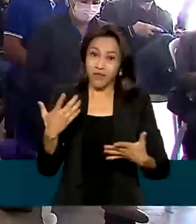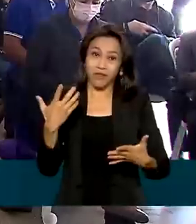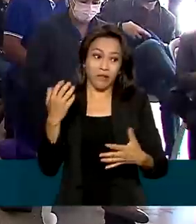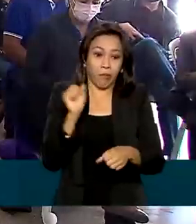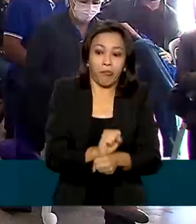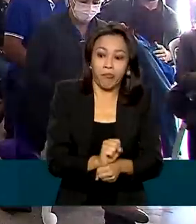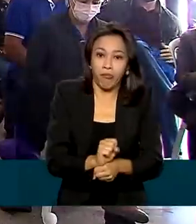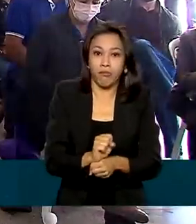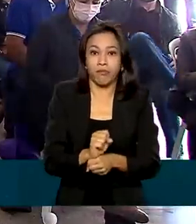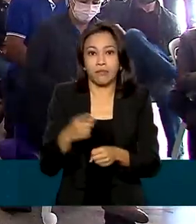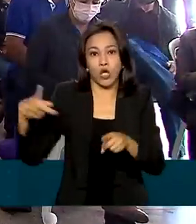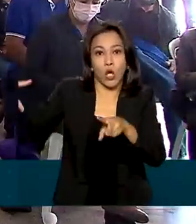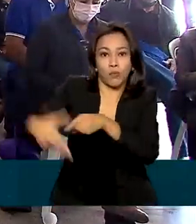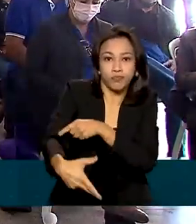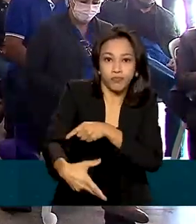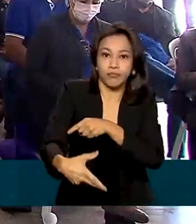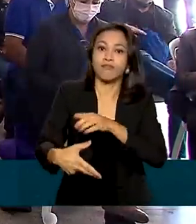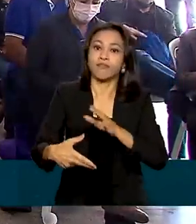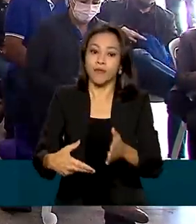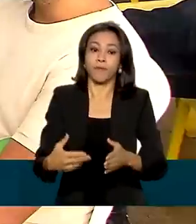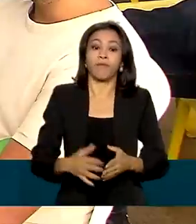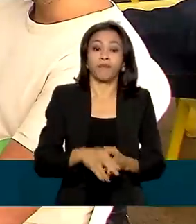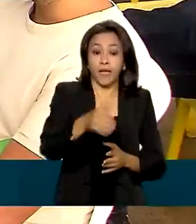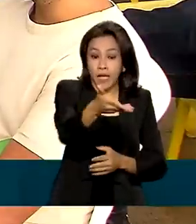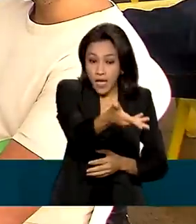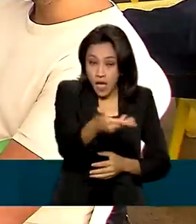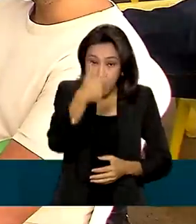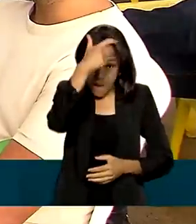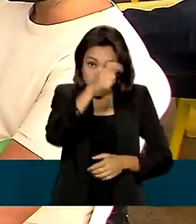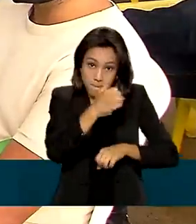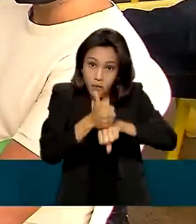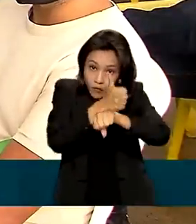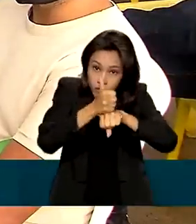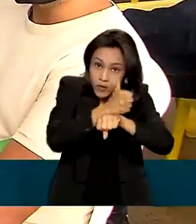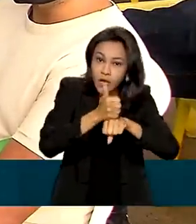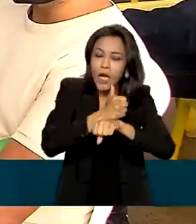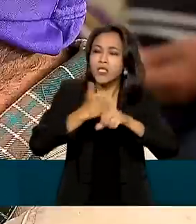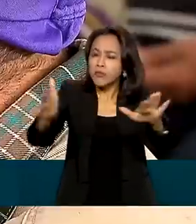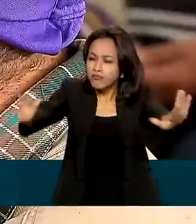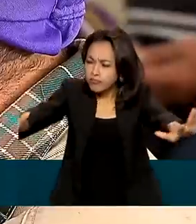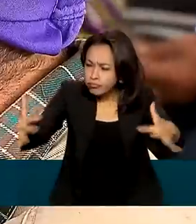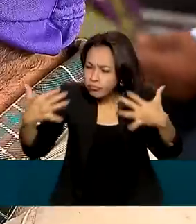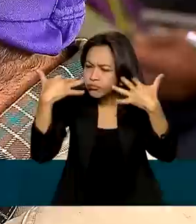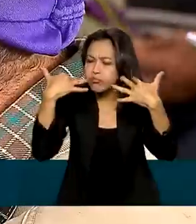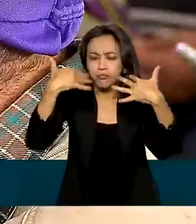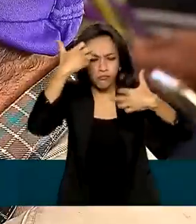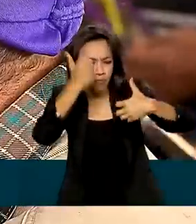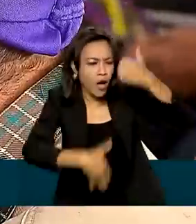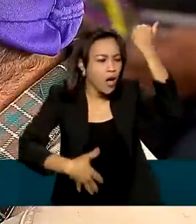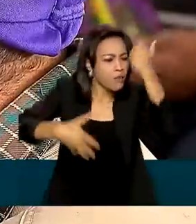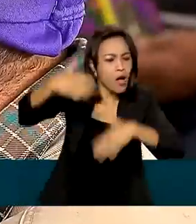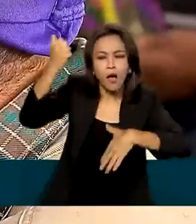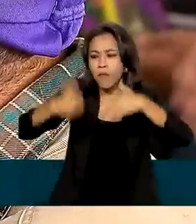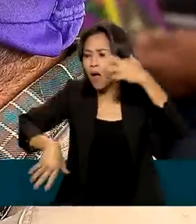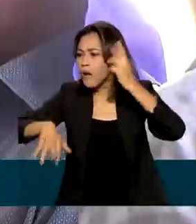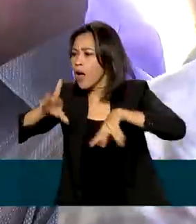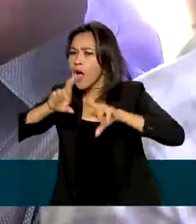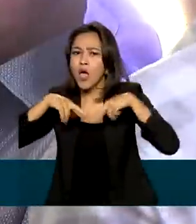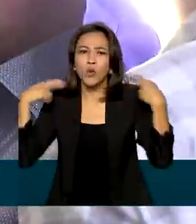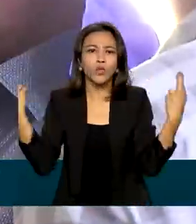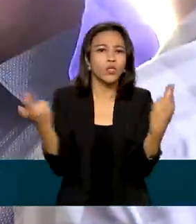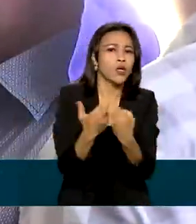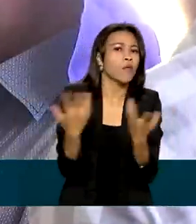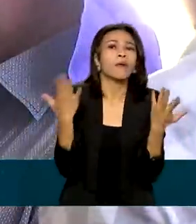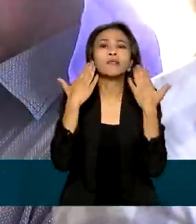interrompido. Agentes do Ministério da Agricultura têm feito uma série de reuniões técnicas nos estados para explicar como